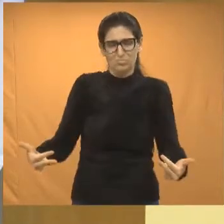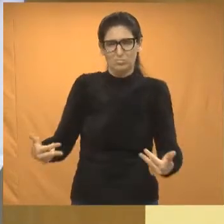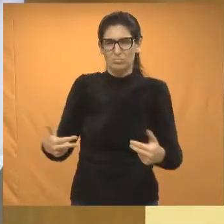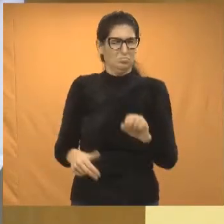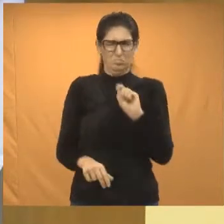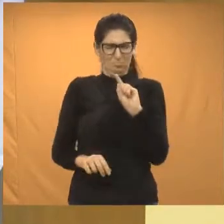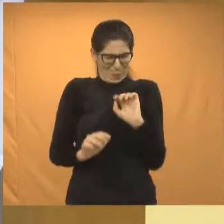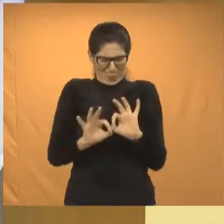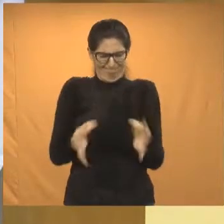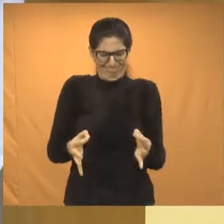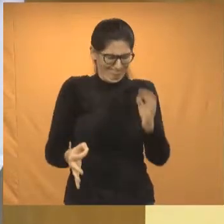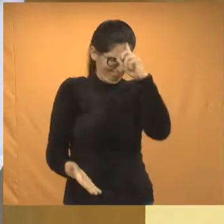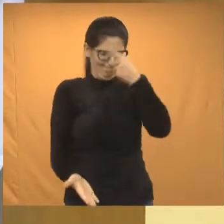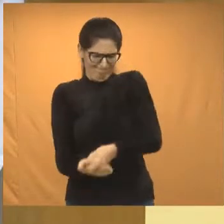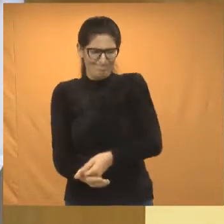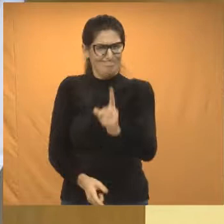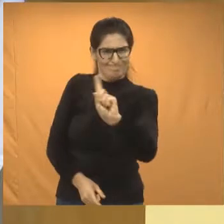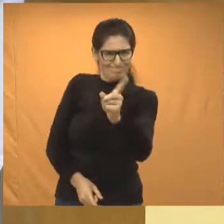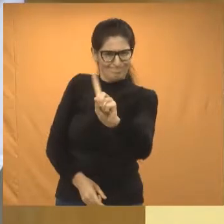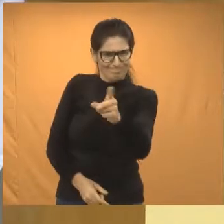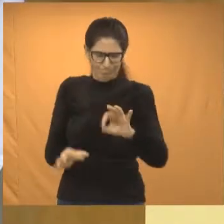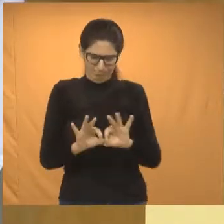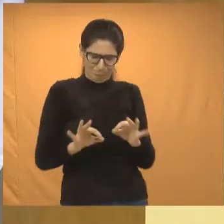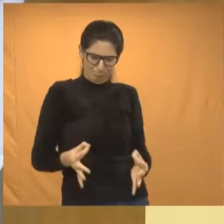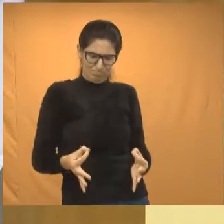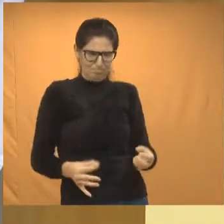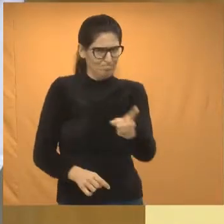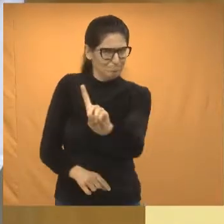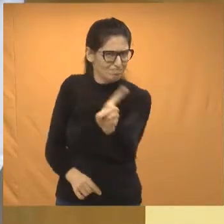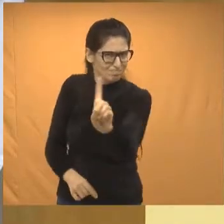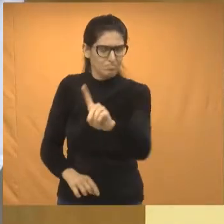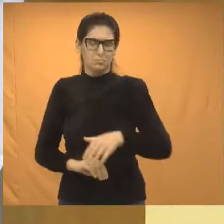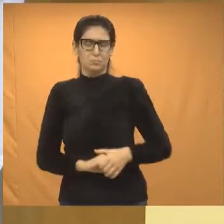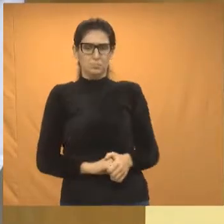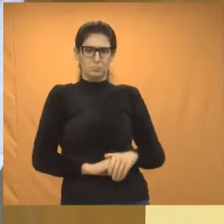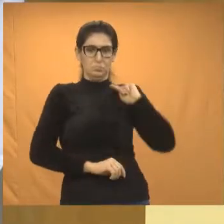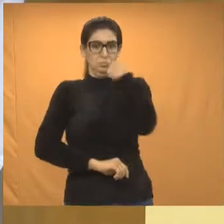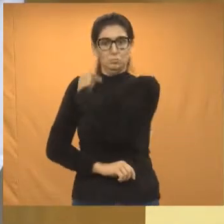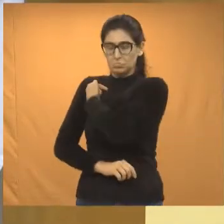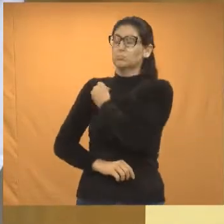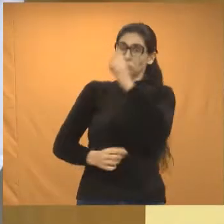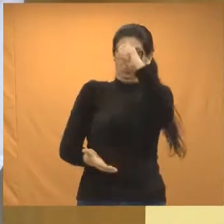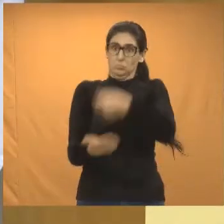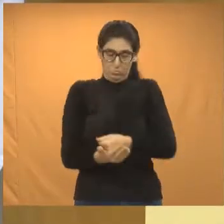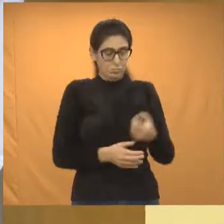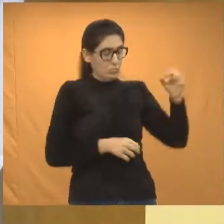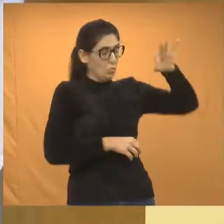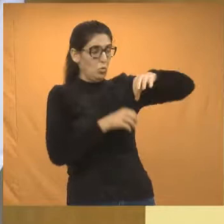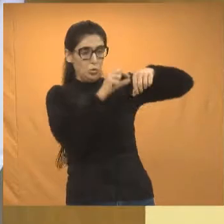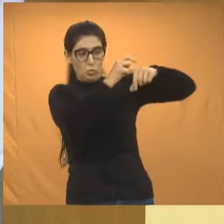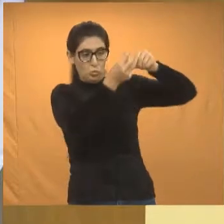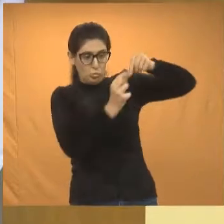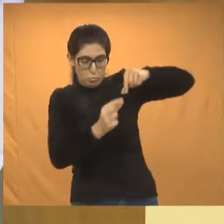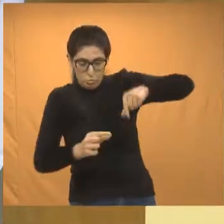resolver. A gente vai resolver o problema, sem dúvida nenhuma, dos córregos dos nossos municípios. Mas tem questões ambientais que